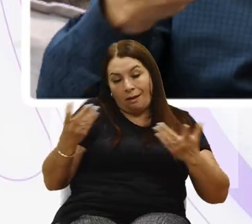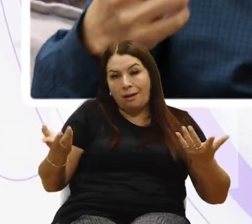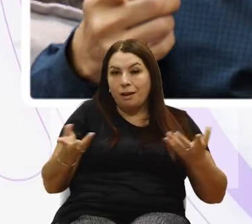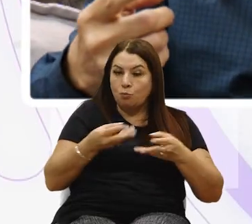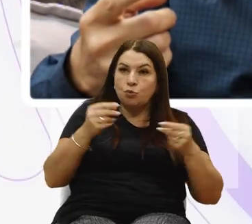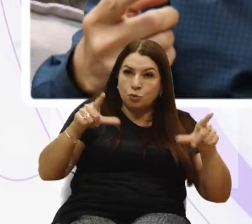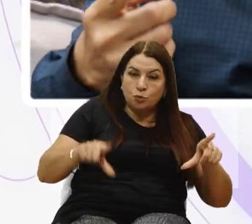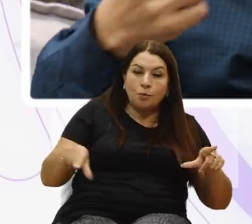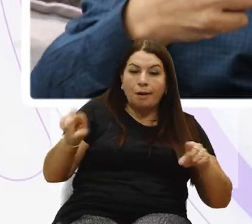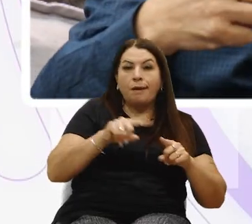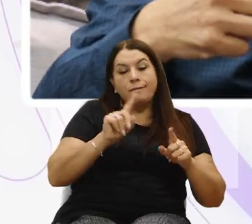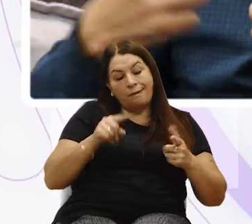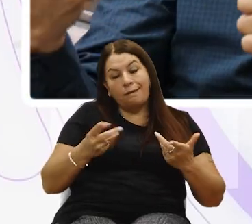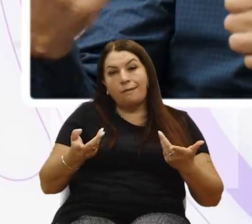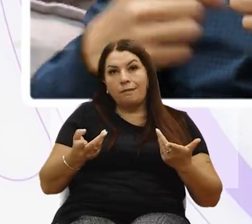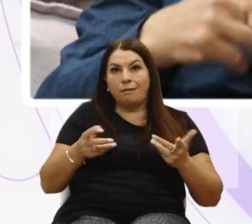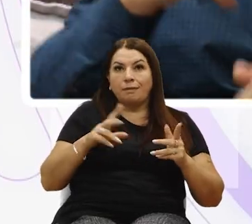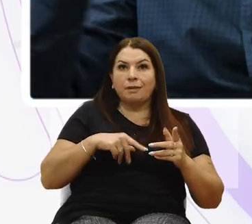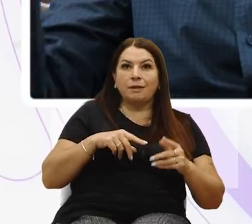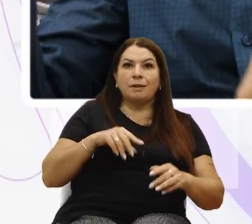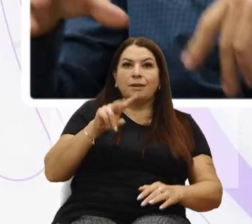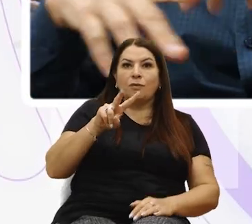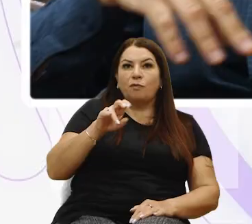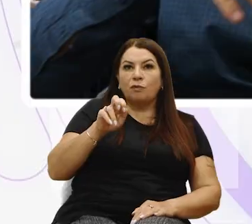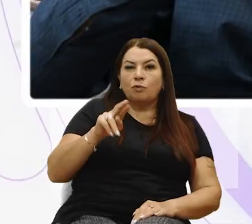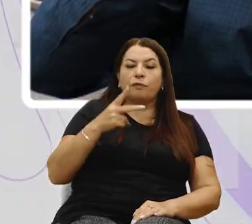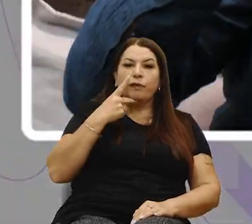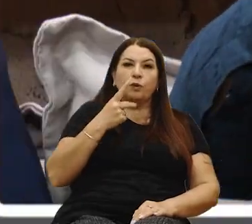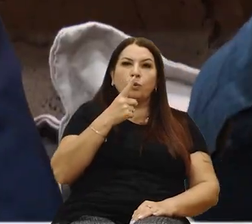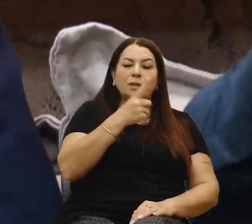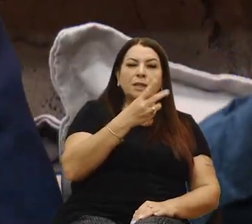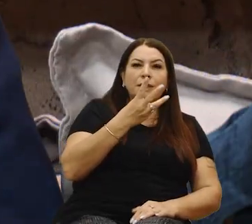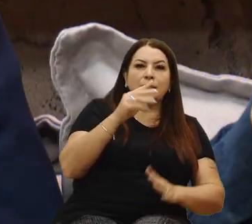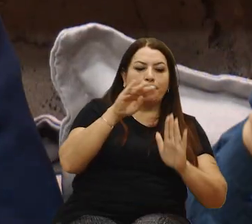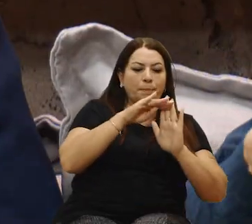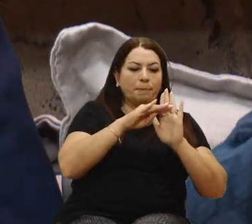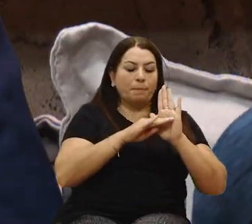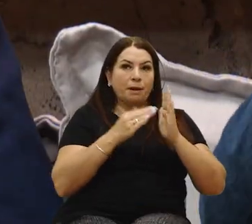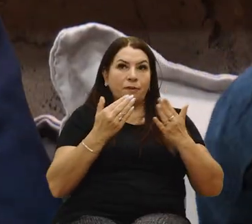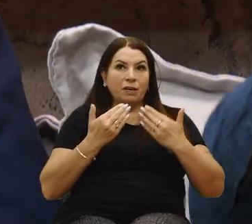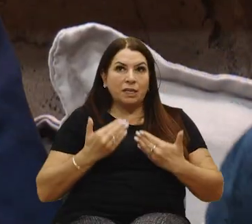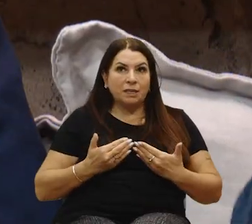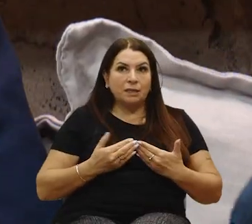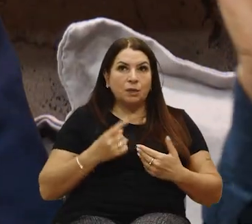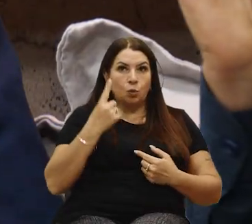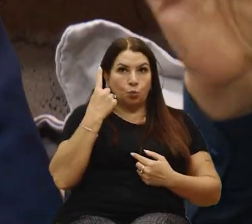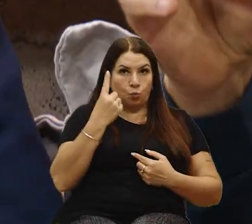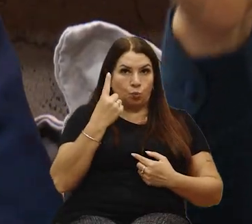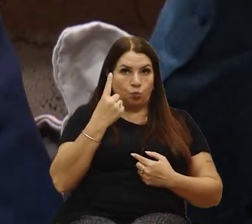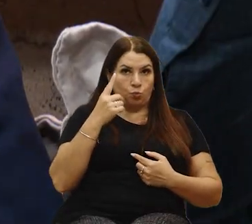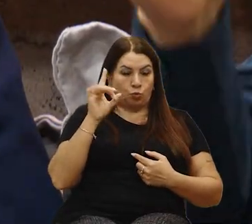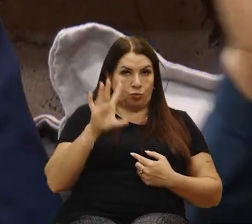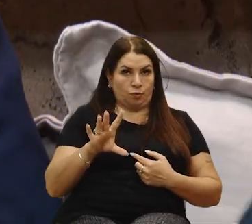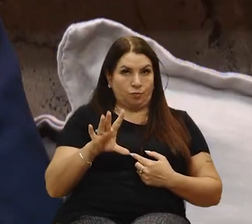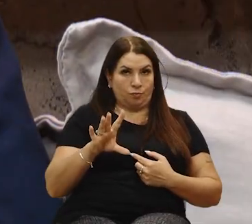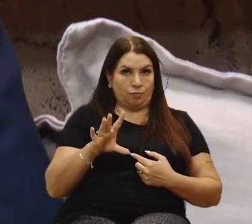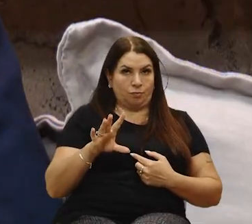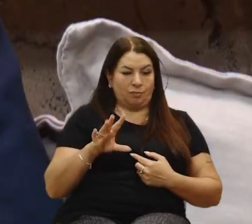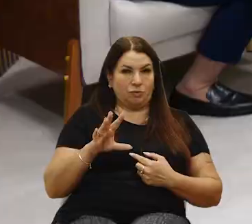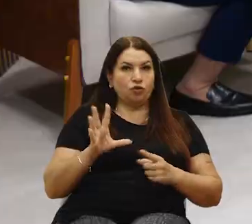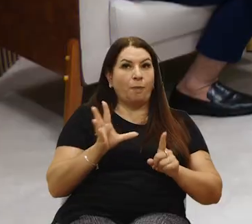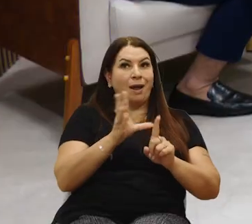muitos lugares é. Hoje, assim, o Vitor falou, tem 13 itens que tem que ser avaliado. Tem um só, Vitor, é